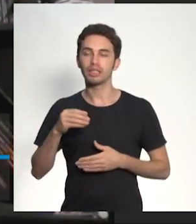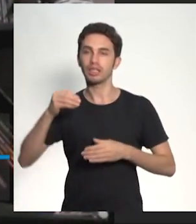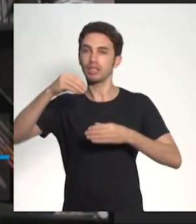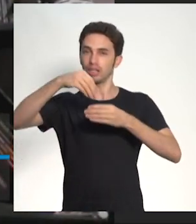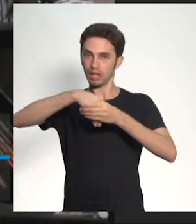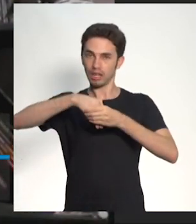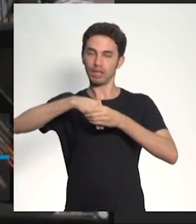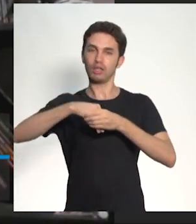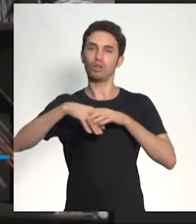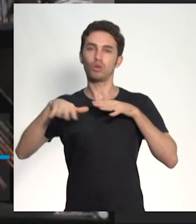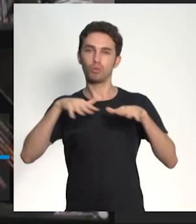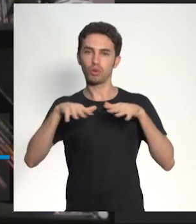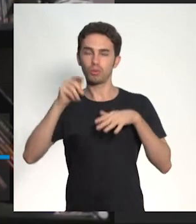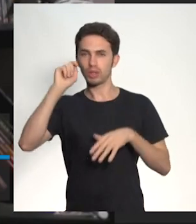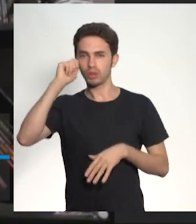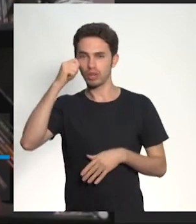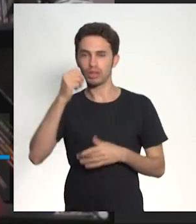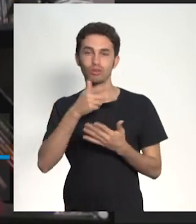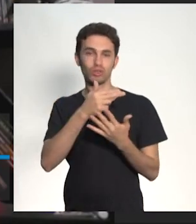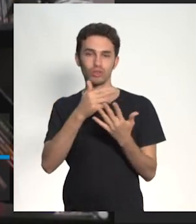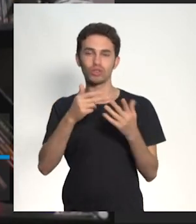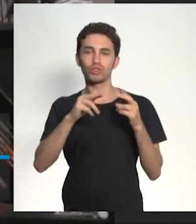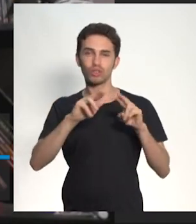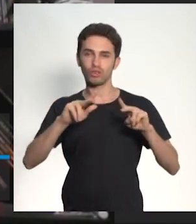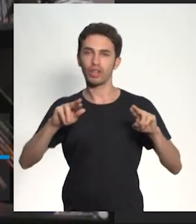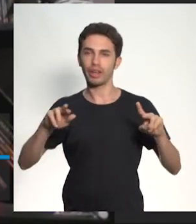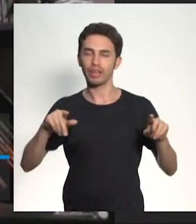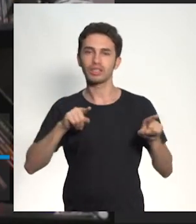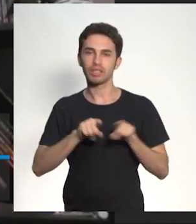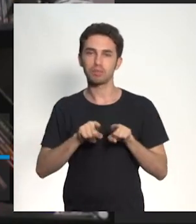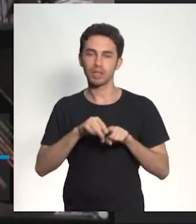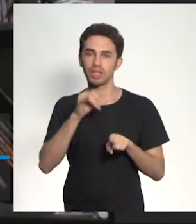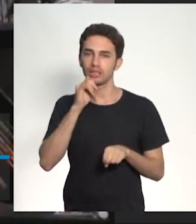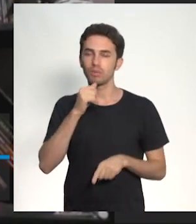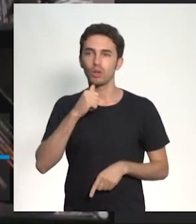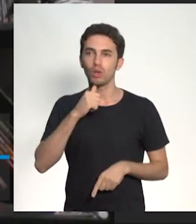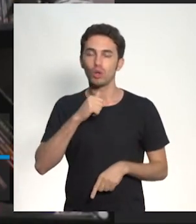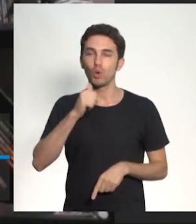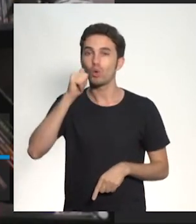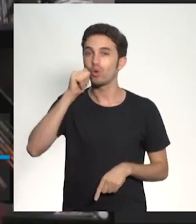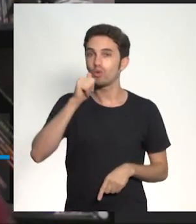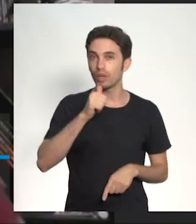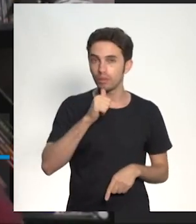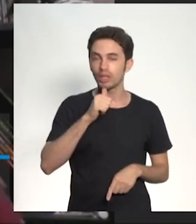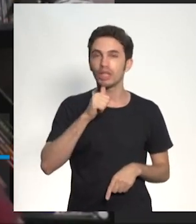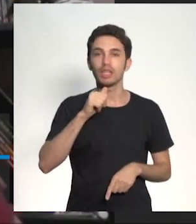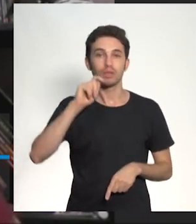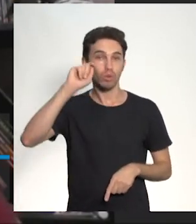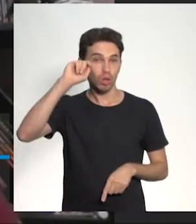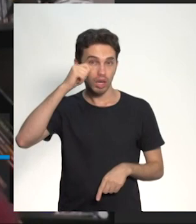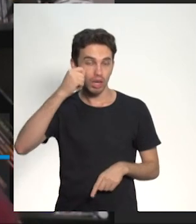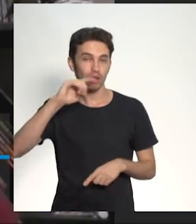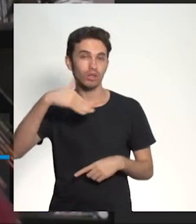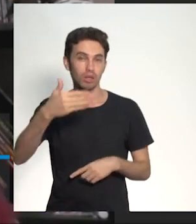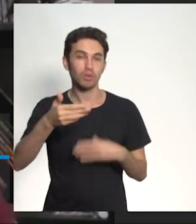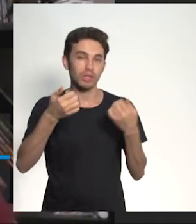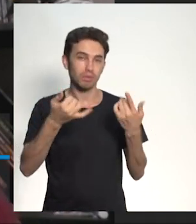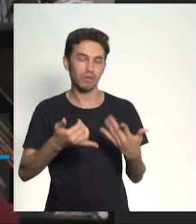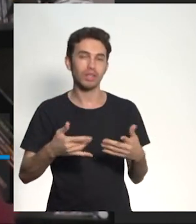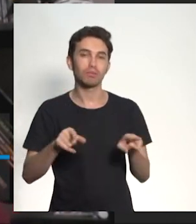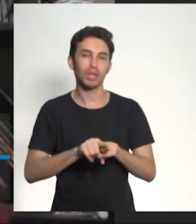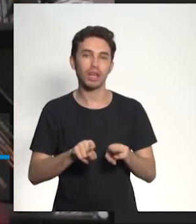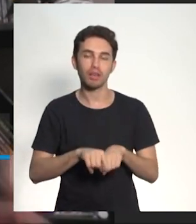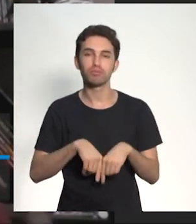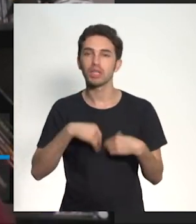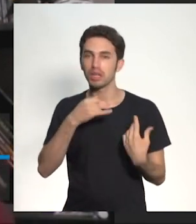próprio movimento, né? Então a gente tem o movimento negro, a gente tem a questão do feminismo negro, que a gente vai entrar em outro ponto, a gente tem a questão